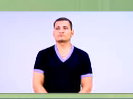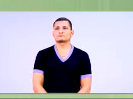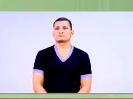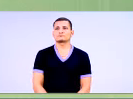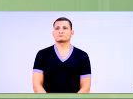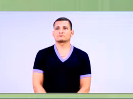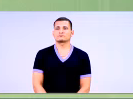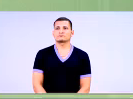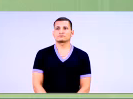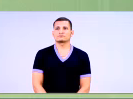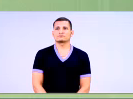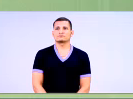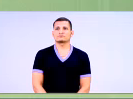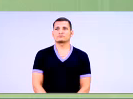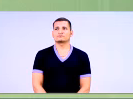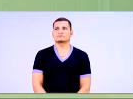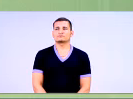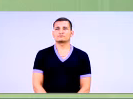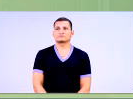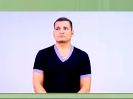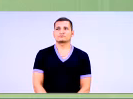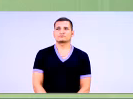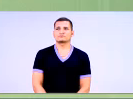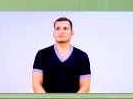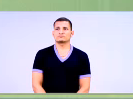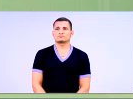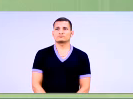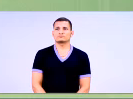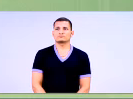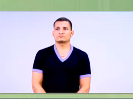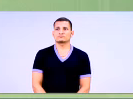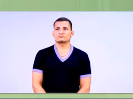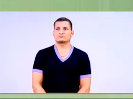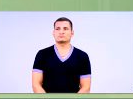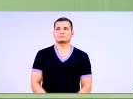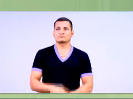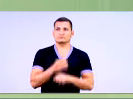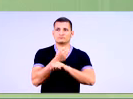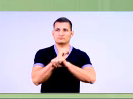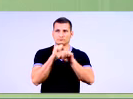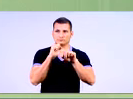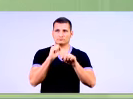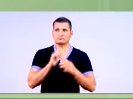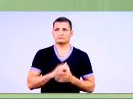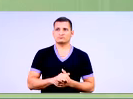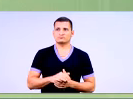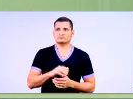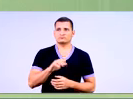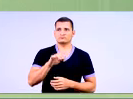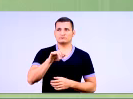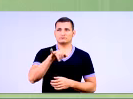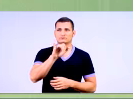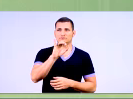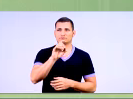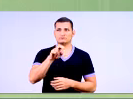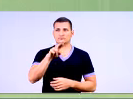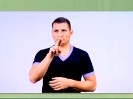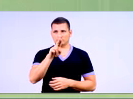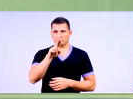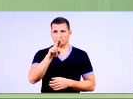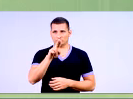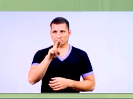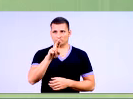impressora a laser no próximo mês. Vamos à negativa? You, como? Will not. Contraído